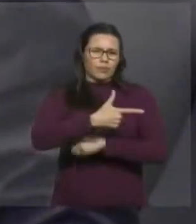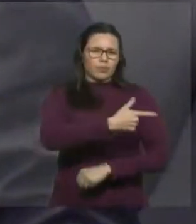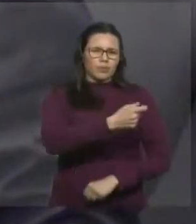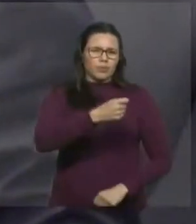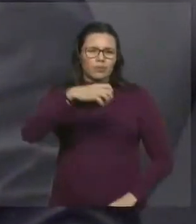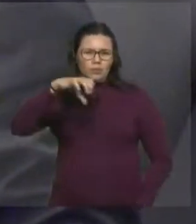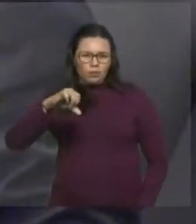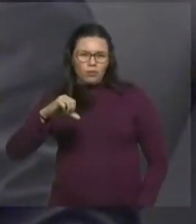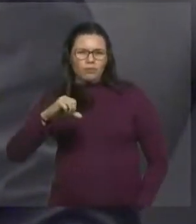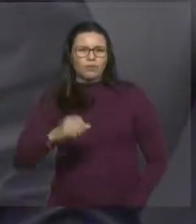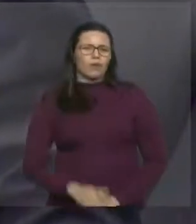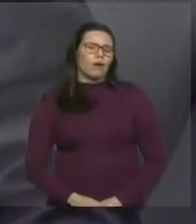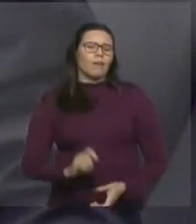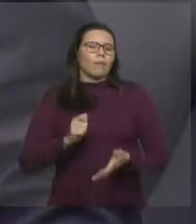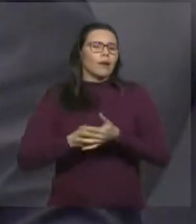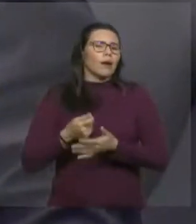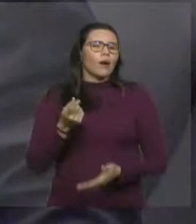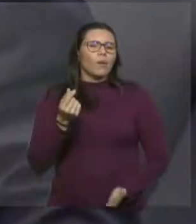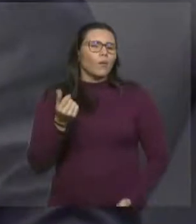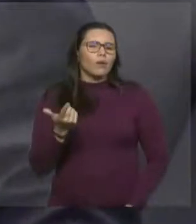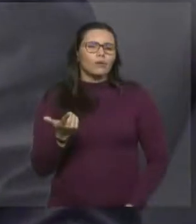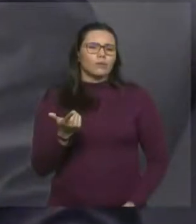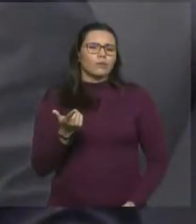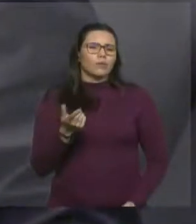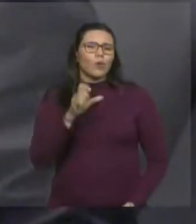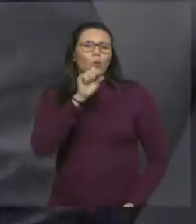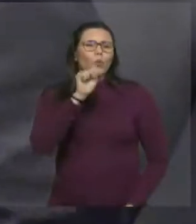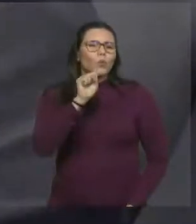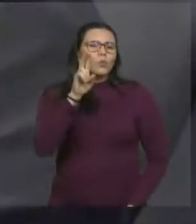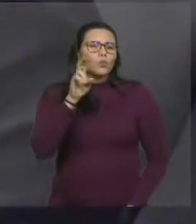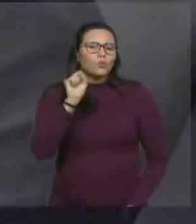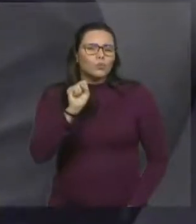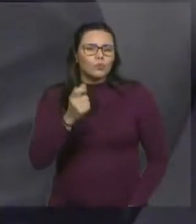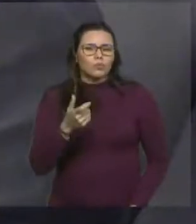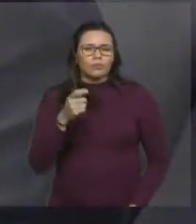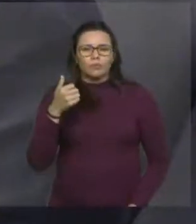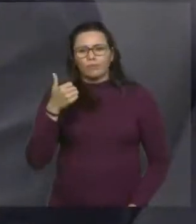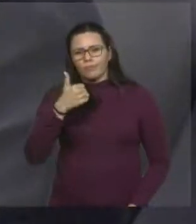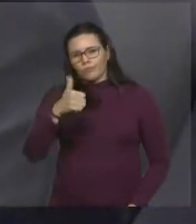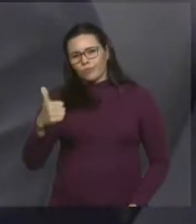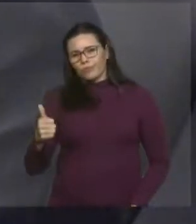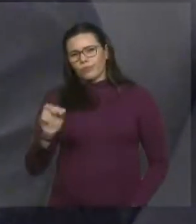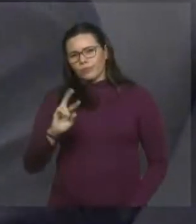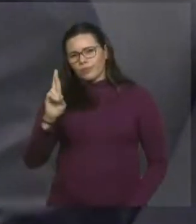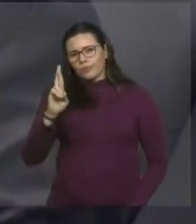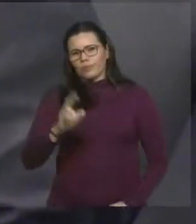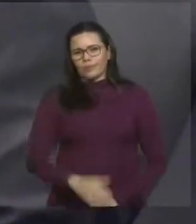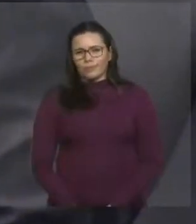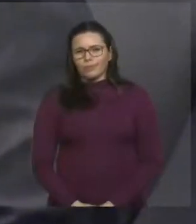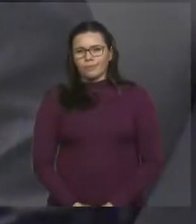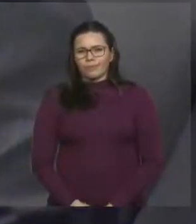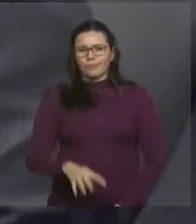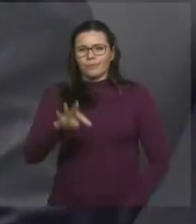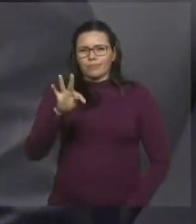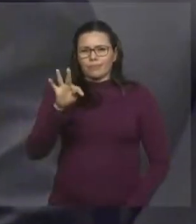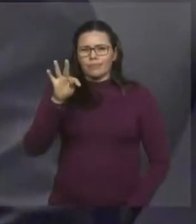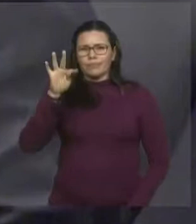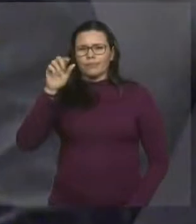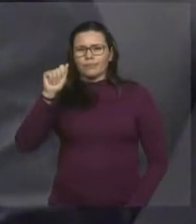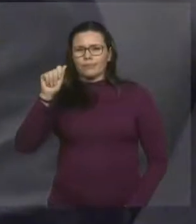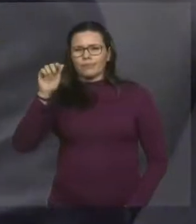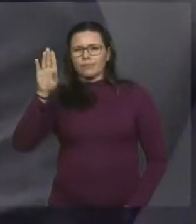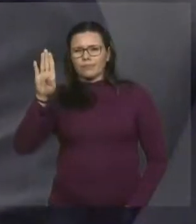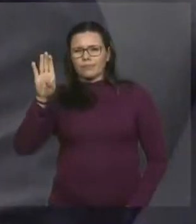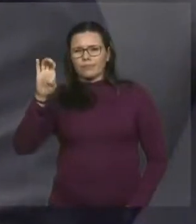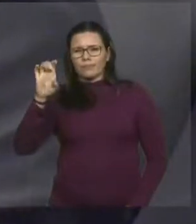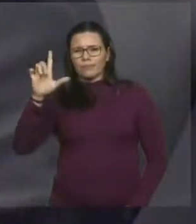progressivamente extensivo a outros tratamentos também dessa tabela, se não me falha a memória, da MB,